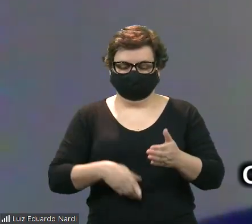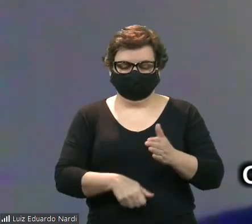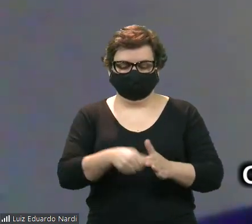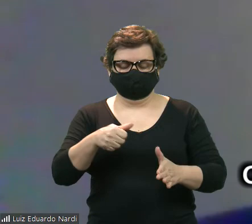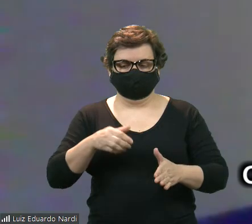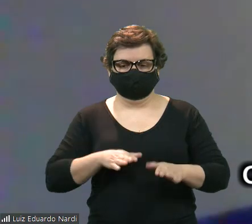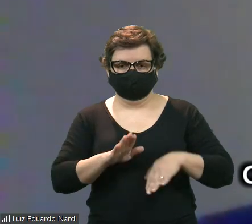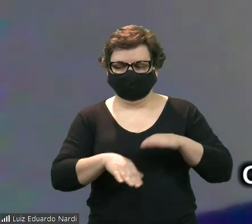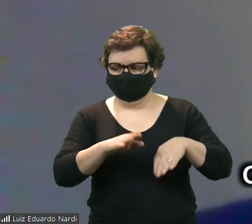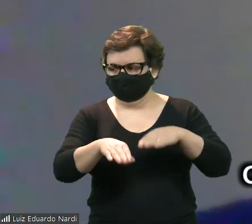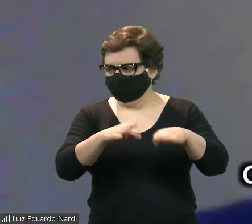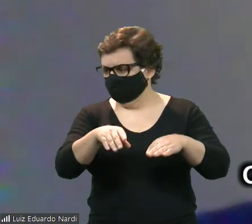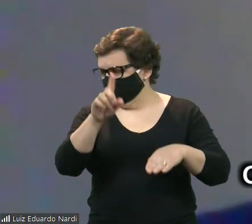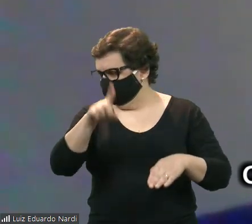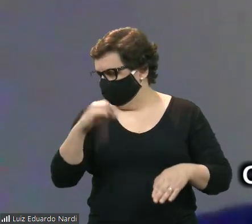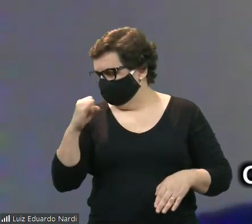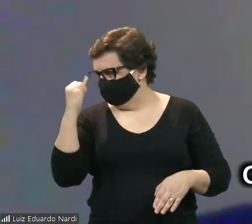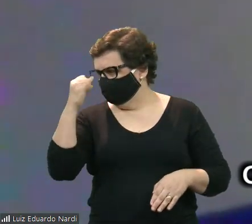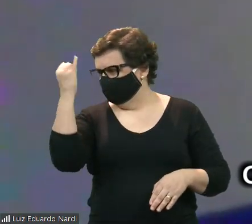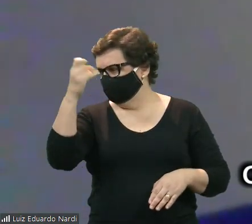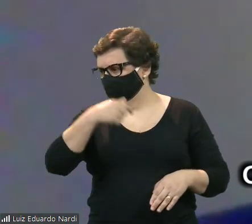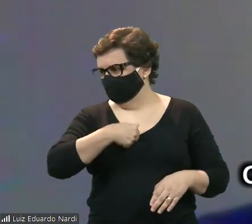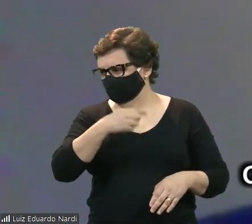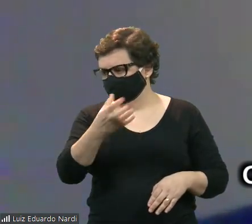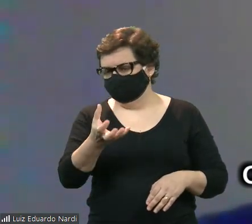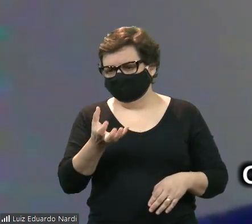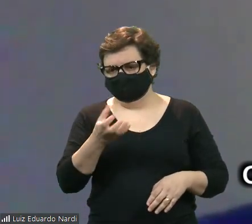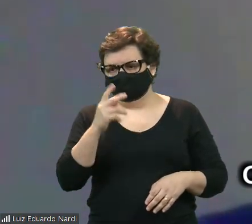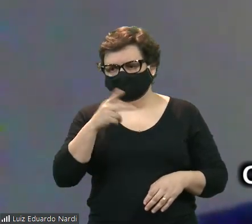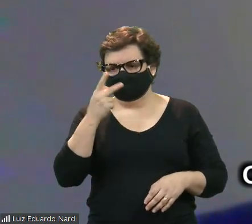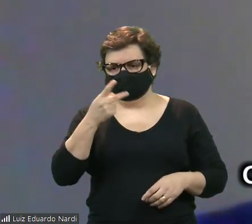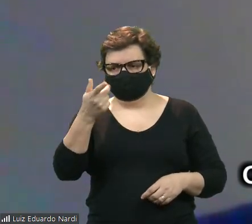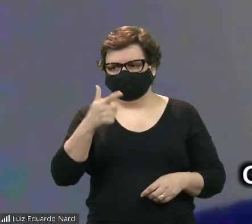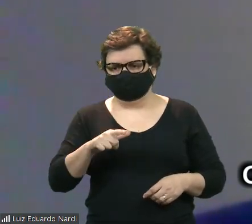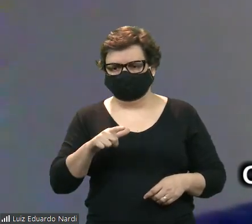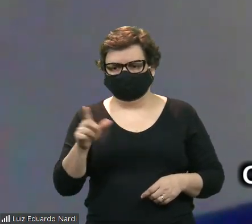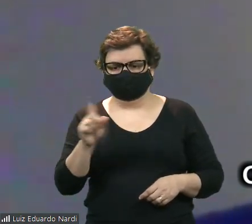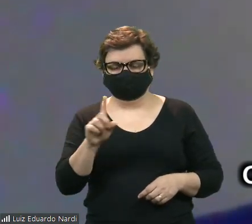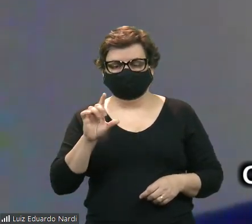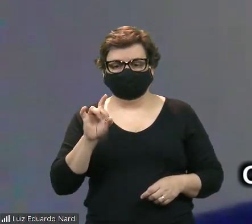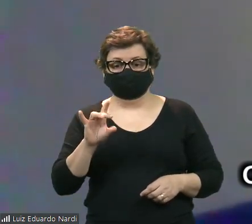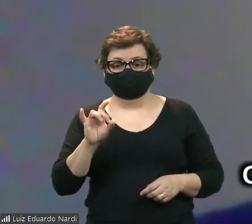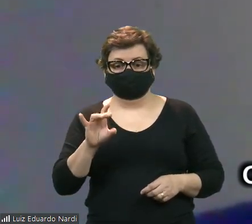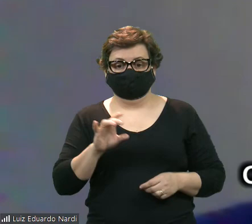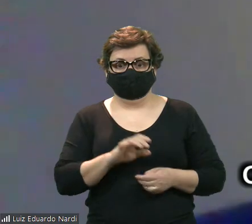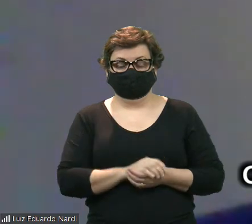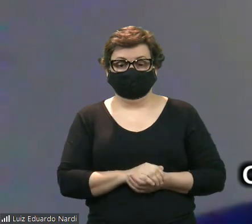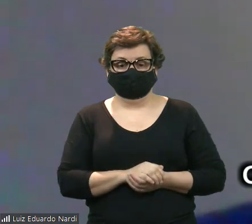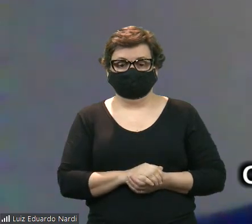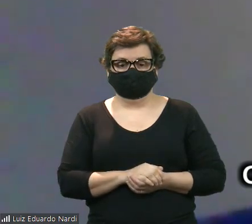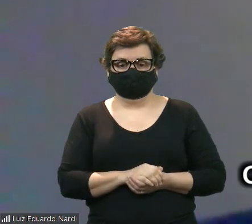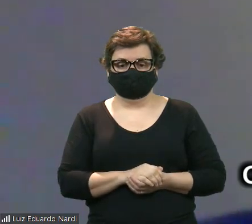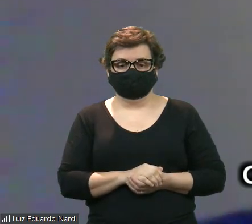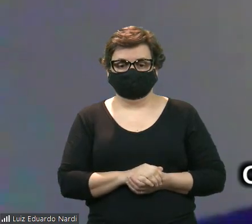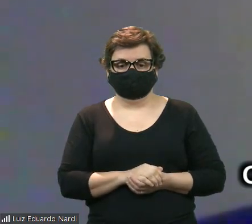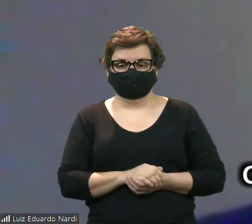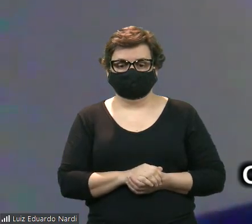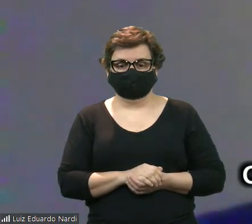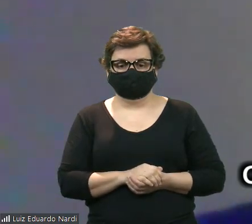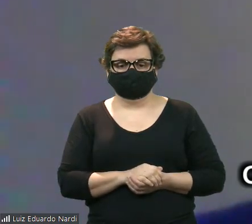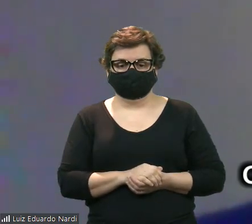é isso aqui importante. Eu quero enfatizar mais uma vez, não só a questão